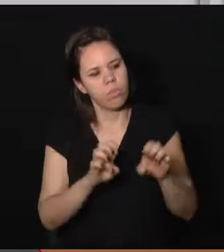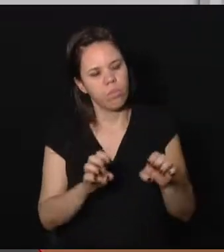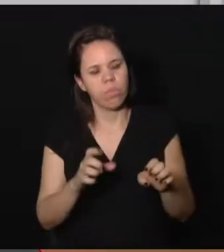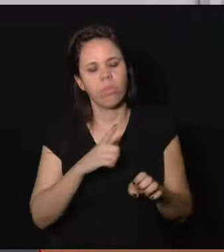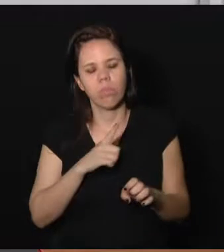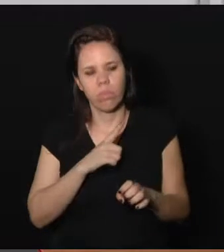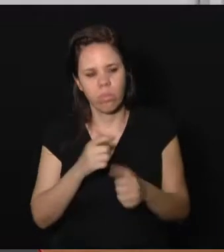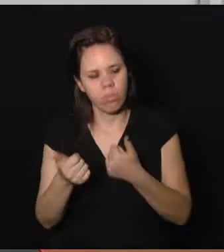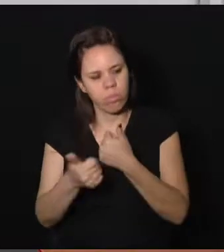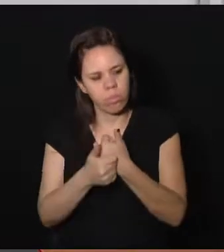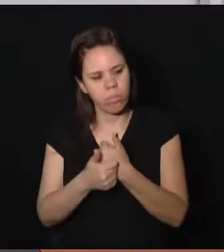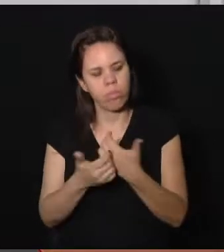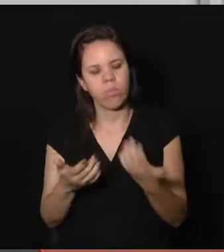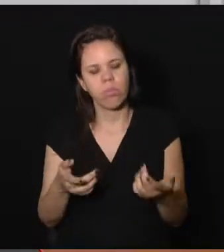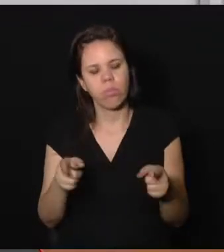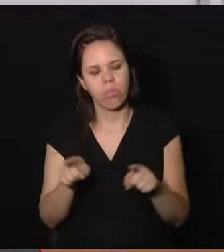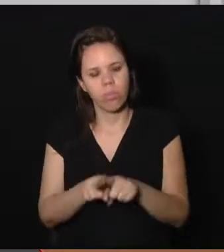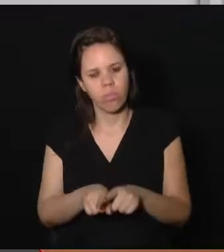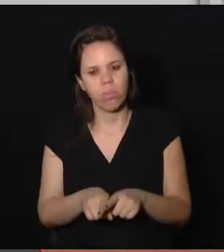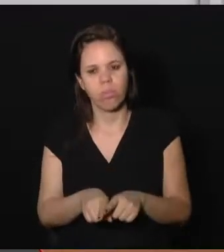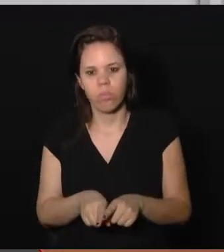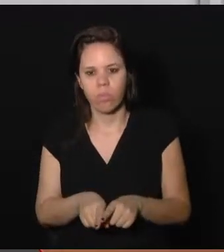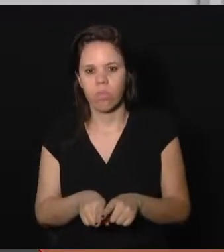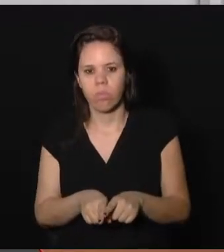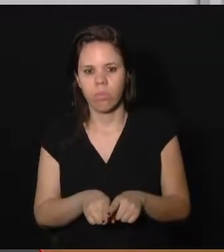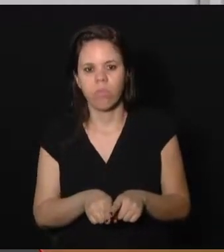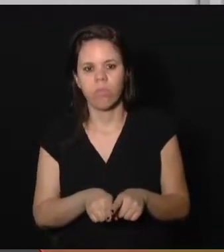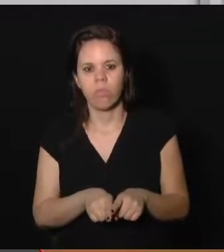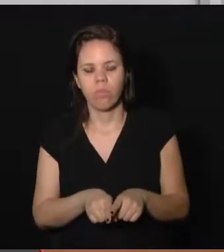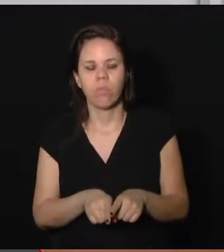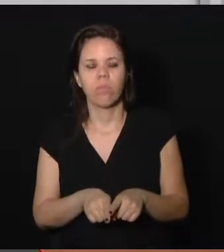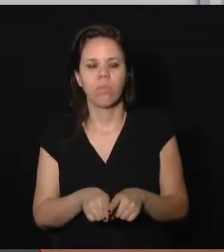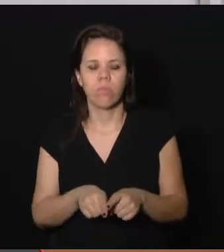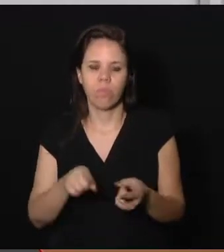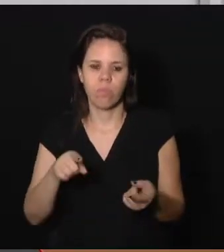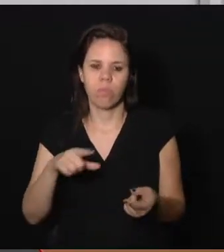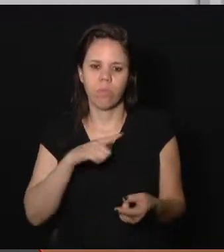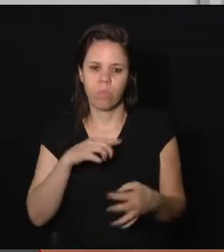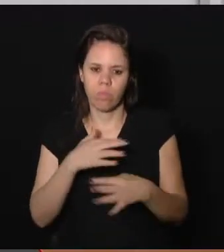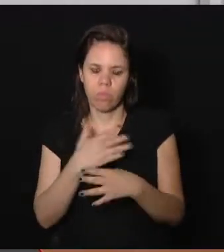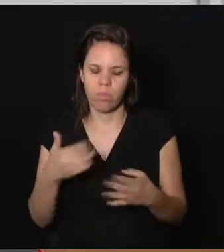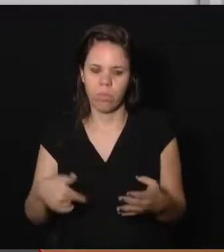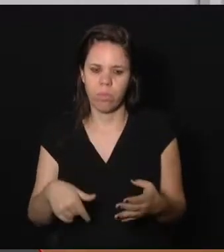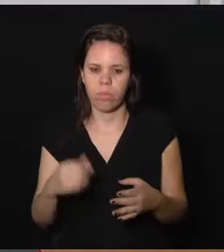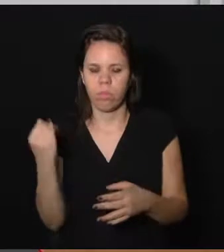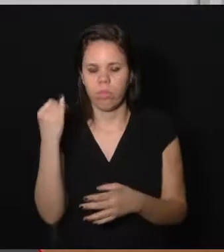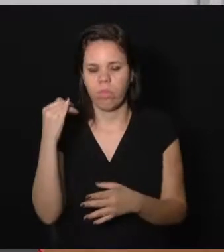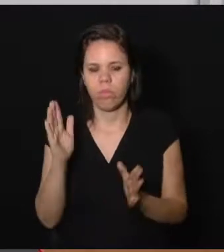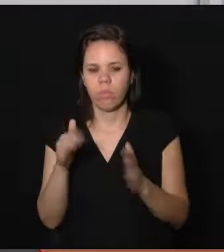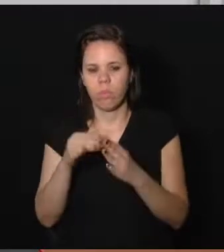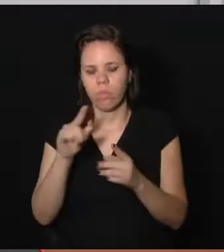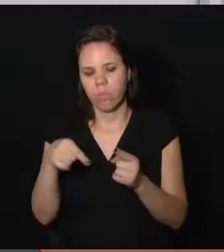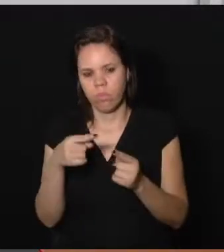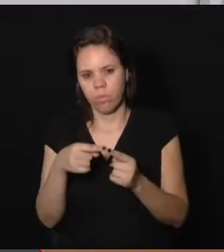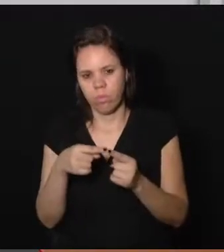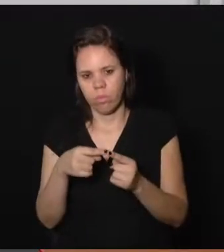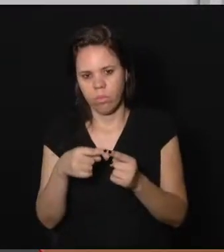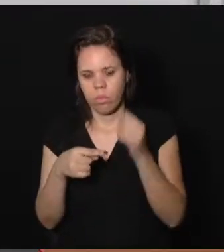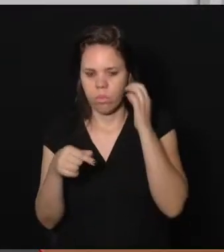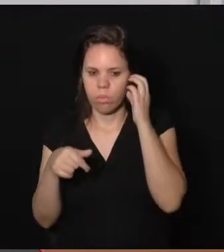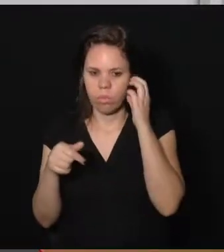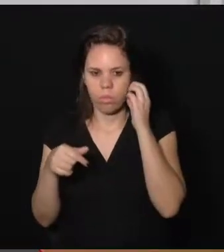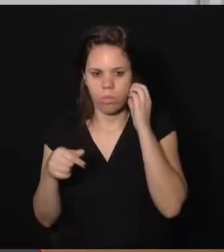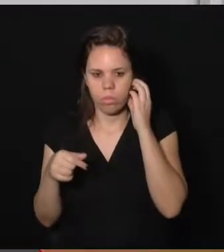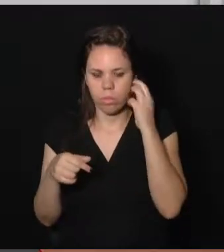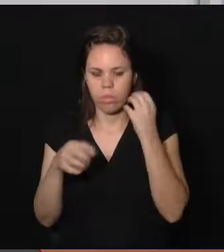uma aproximação também do município nesse sentido. Então, o objetivo desse departamento